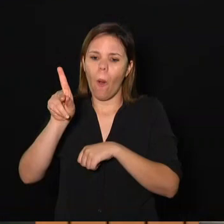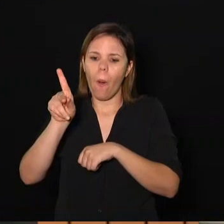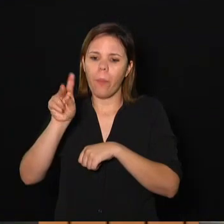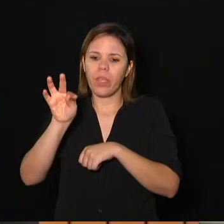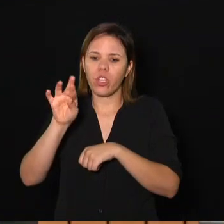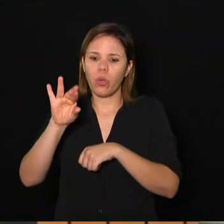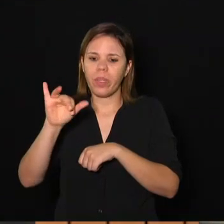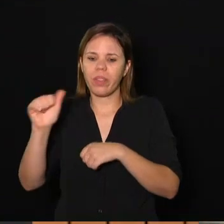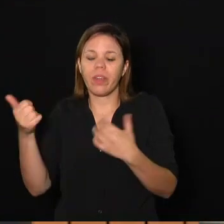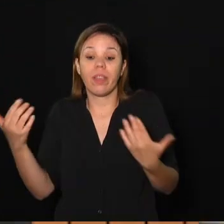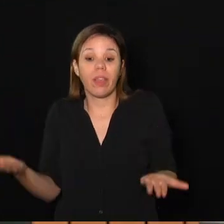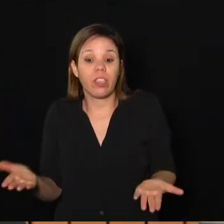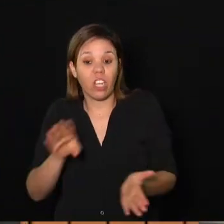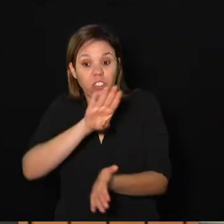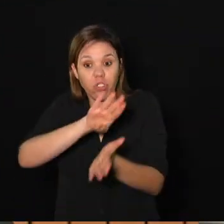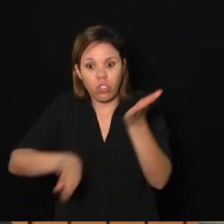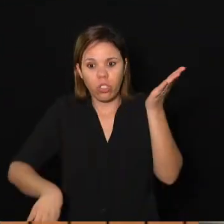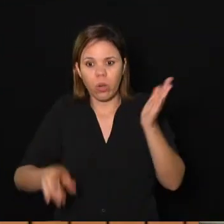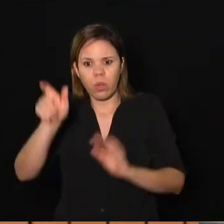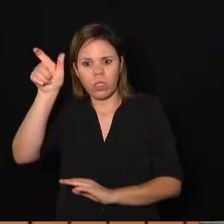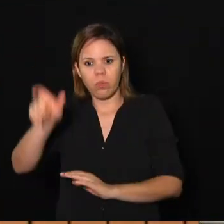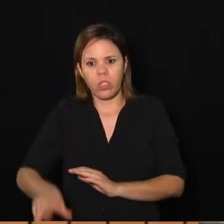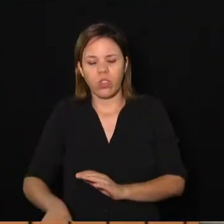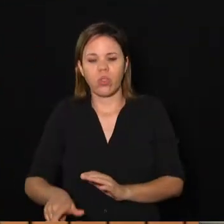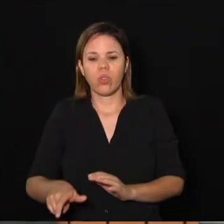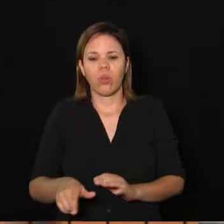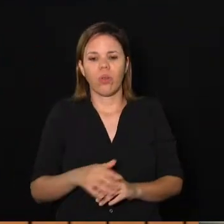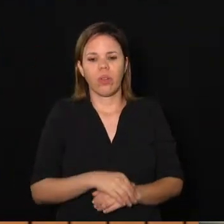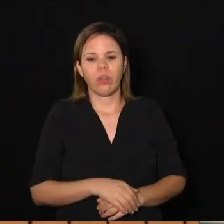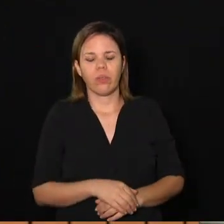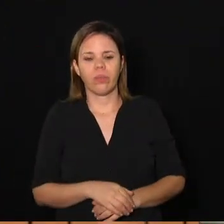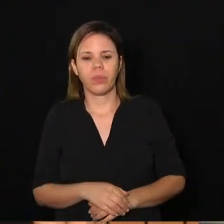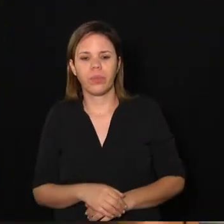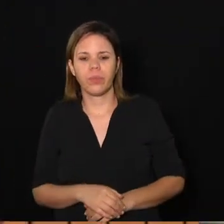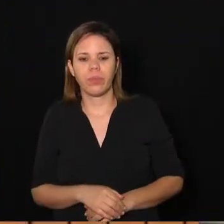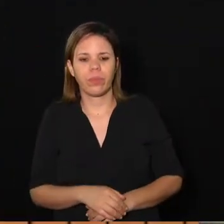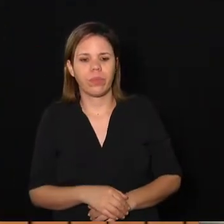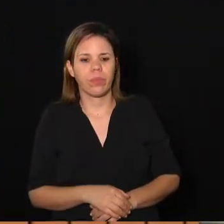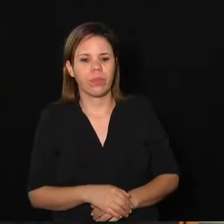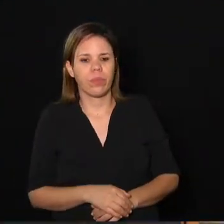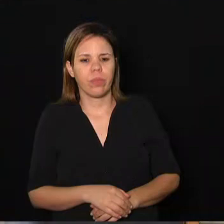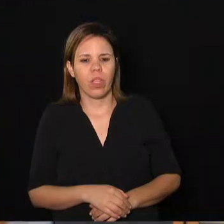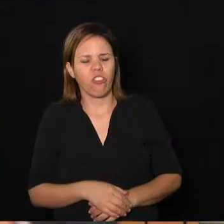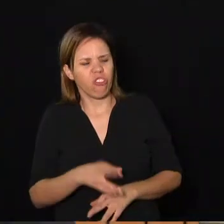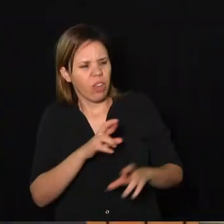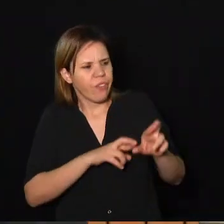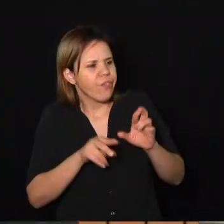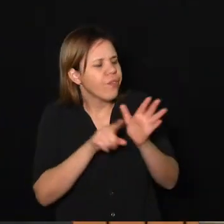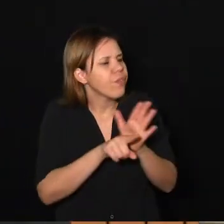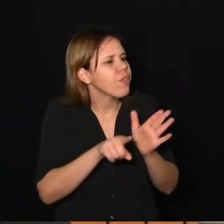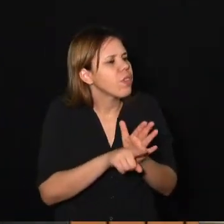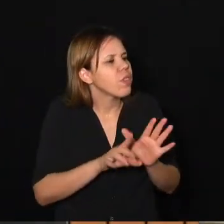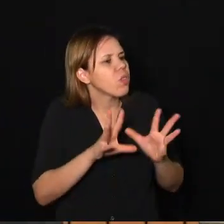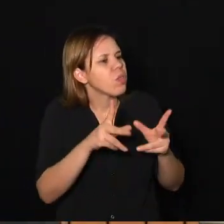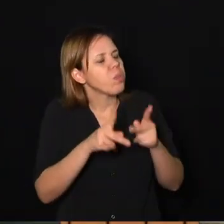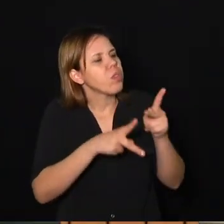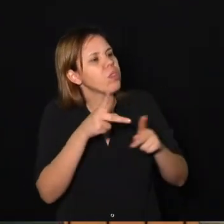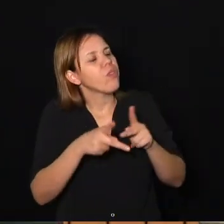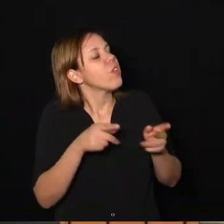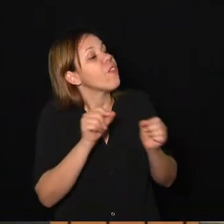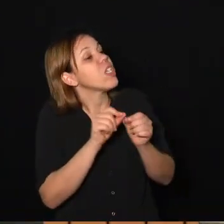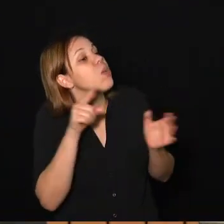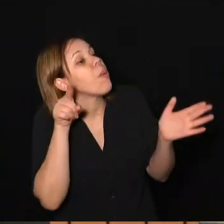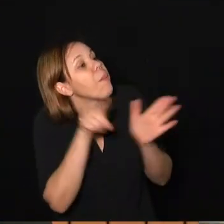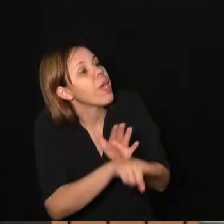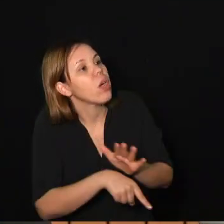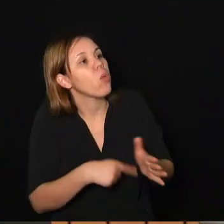reunião na lá na vigilância sanitária quando sentou todas as pessoas a presidente sei lá quem eu fui lá só fazer uma pergunta